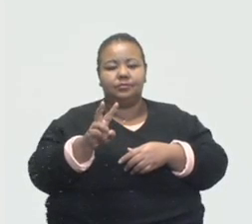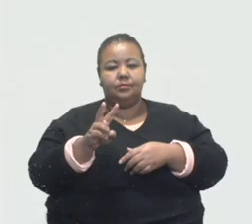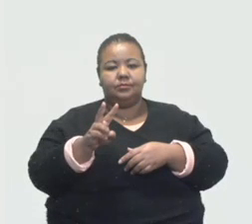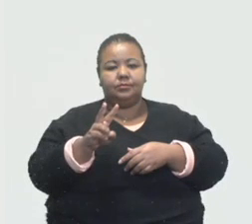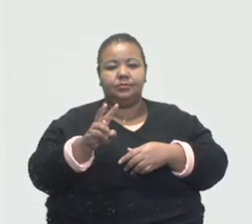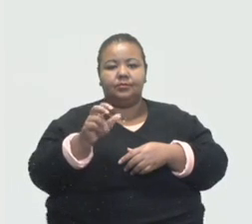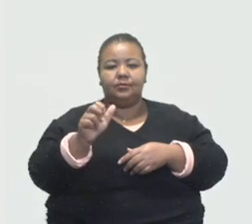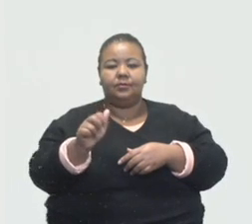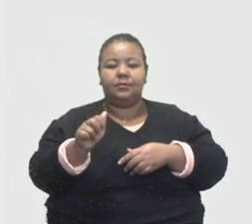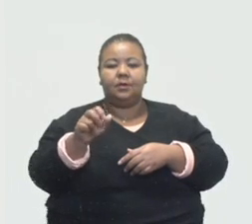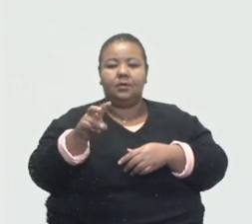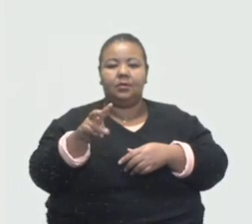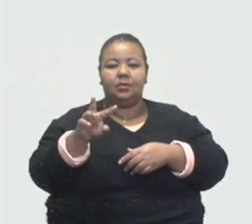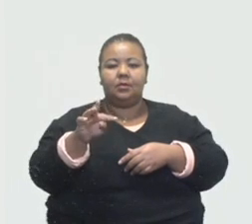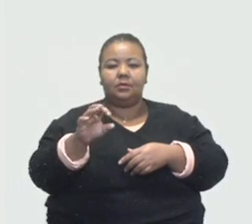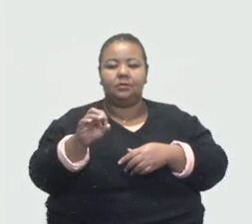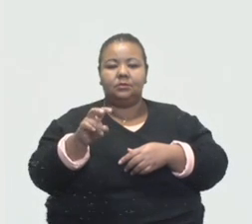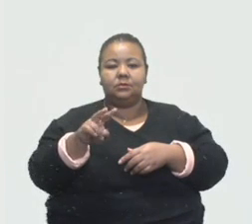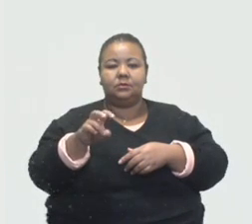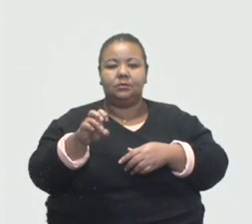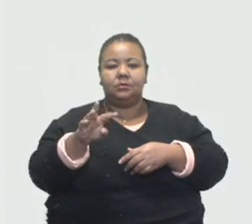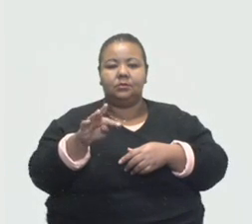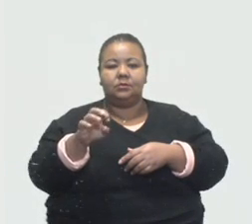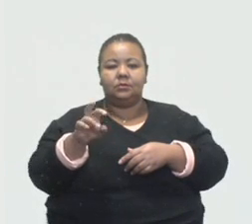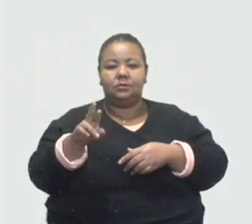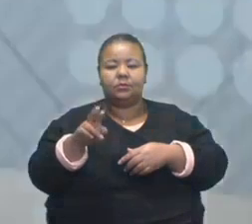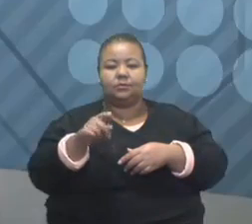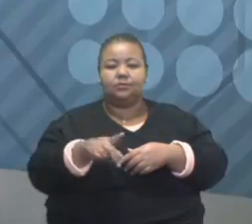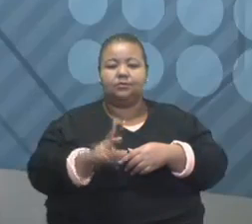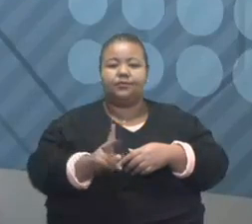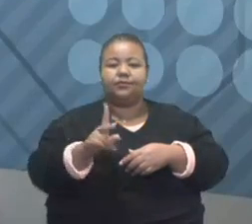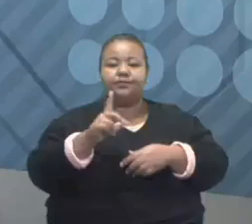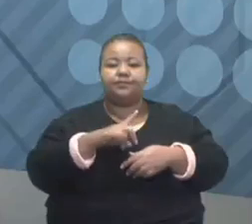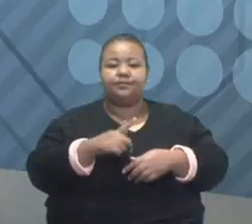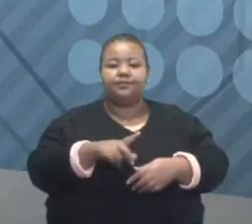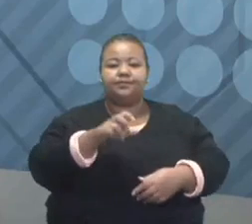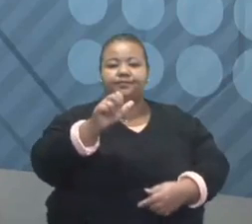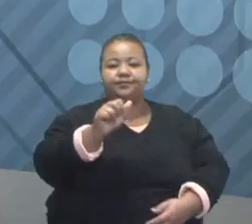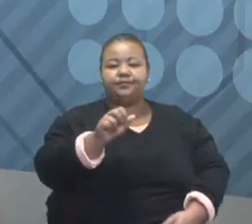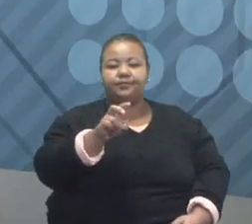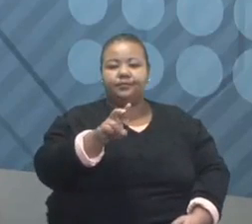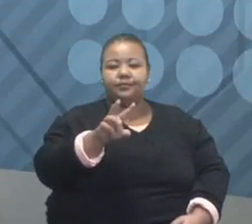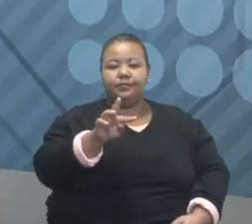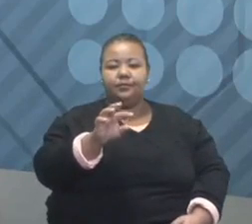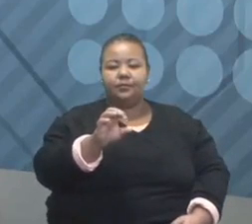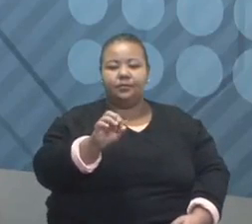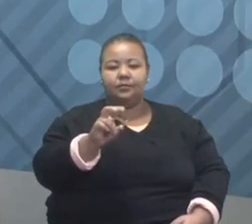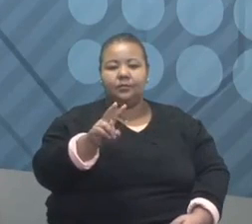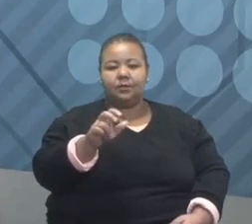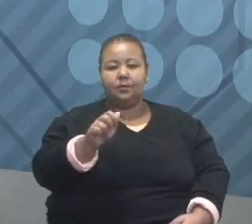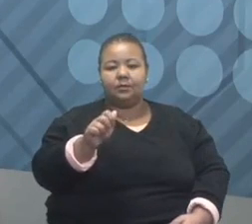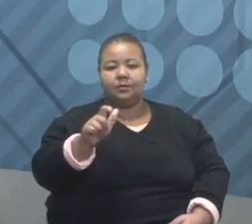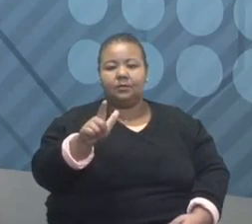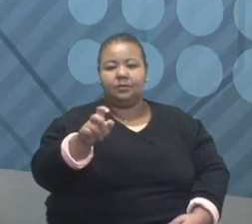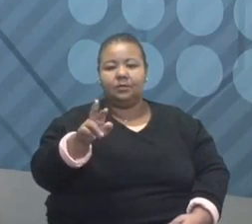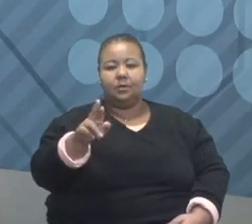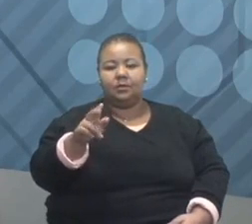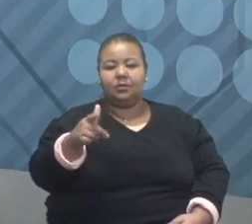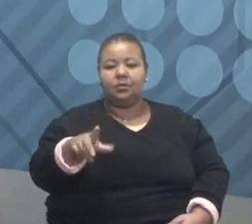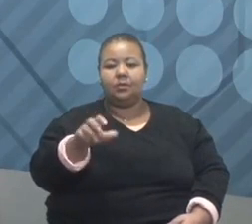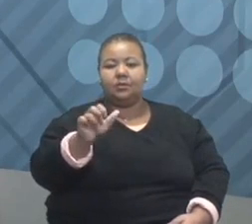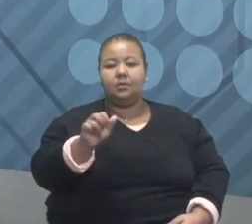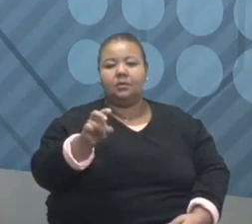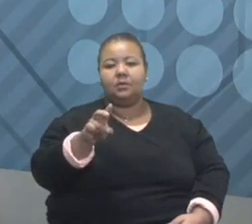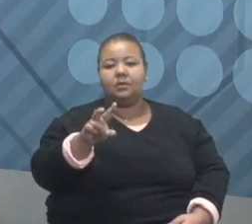alto vetor. Sempre a gente vai ter um alto valor e um alto vetor. Para encontrar o